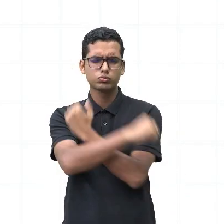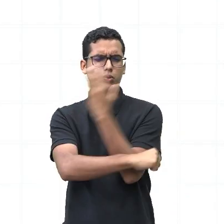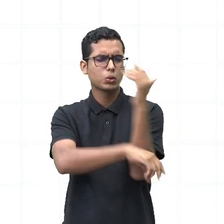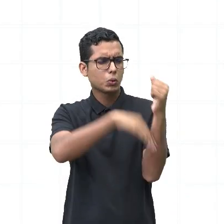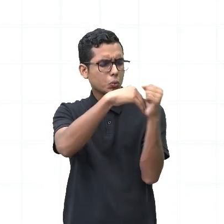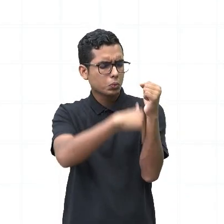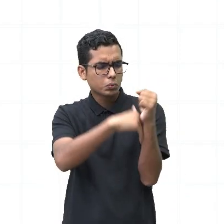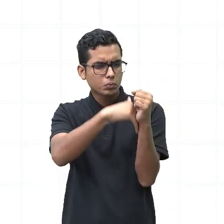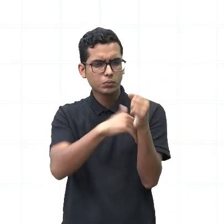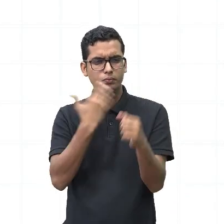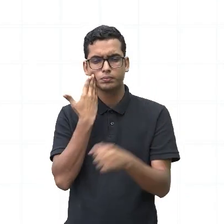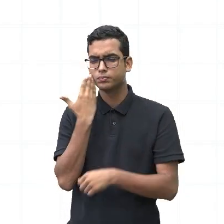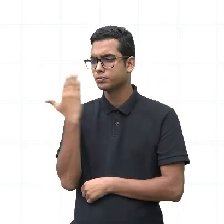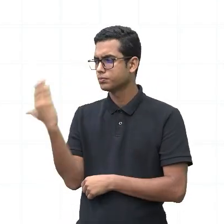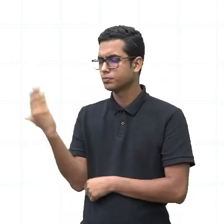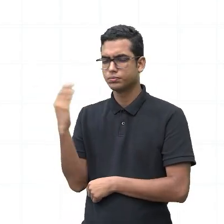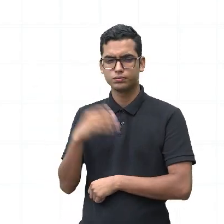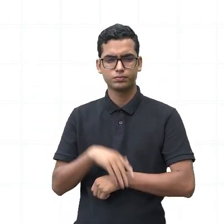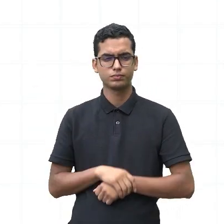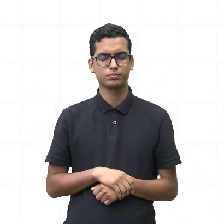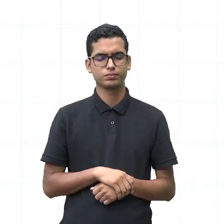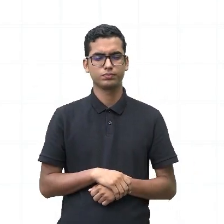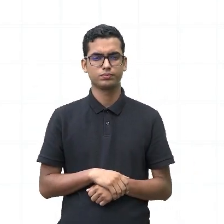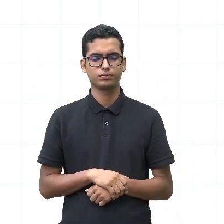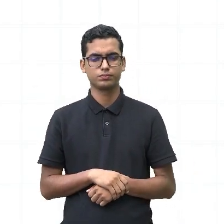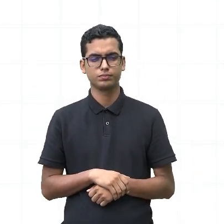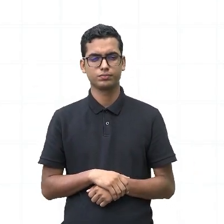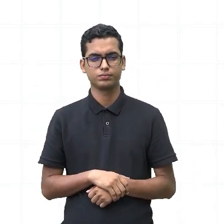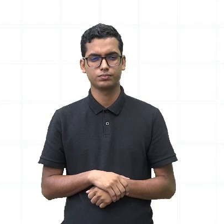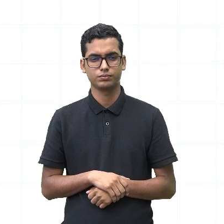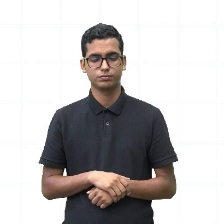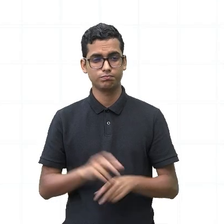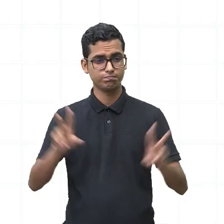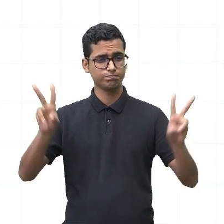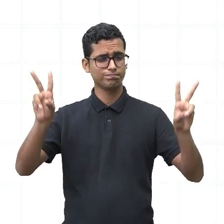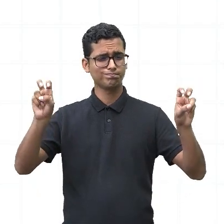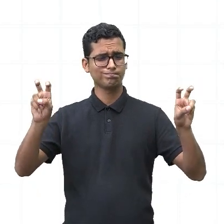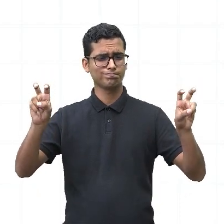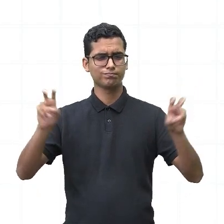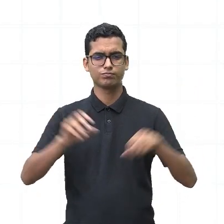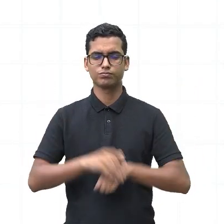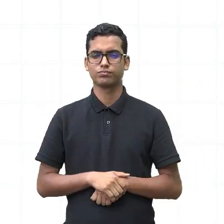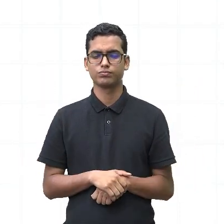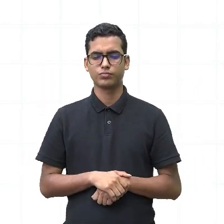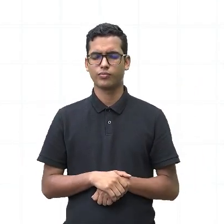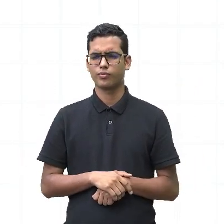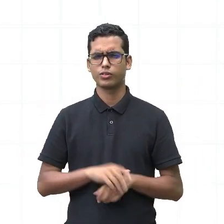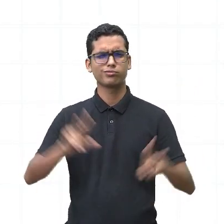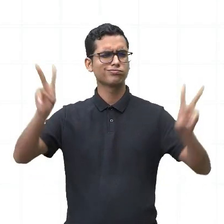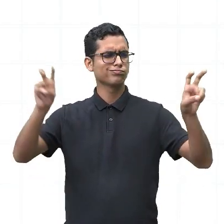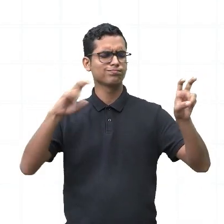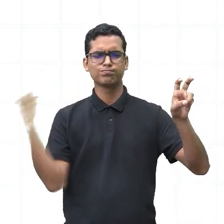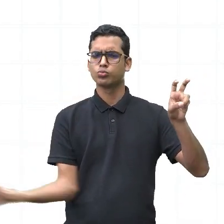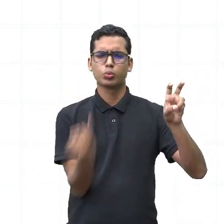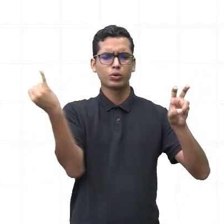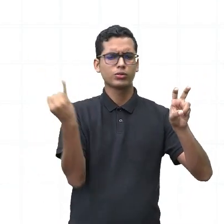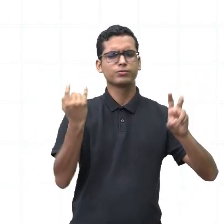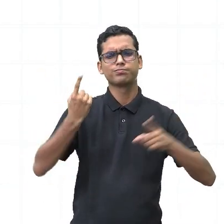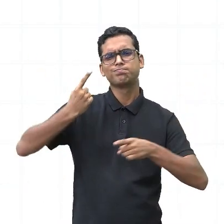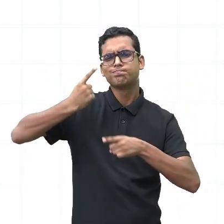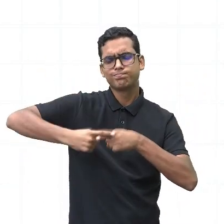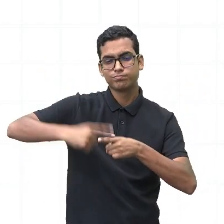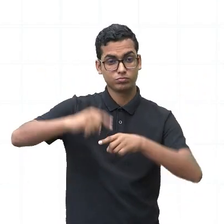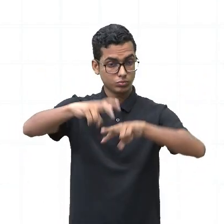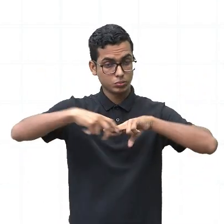Mysteries, marcas tipográficas. O título, por que o título é importante? Porque através do título